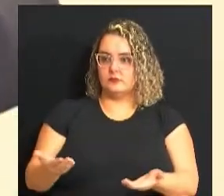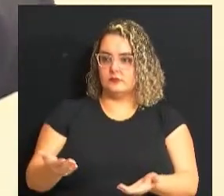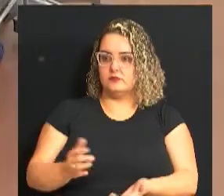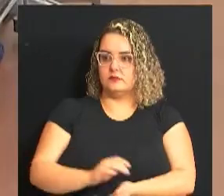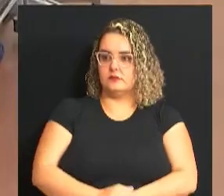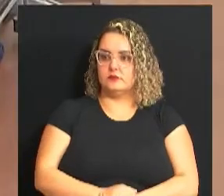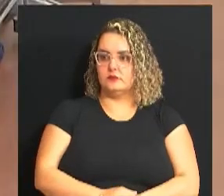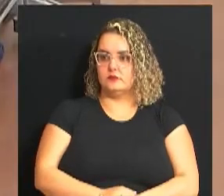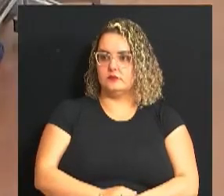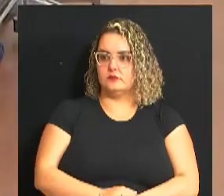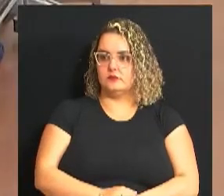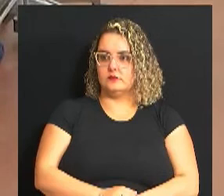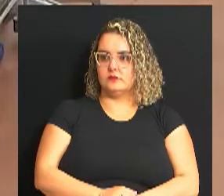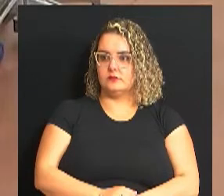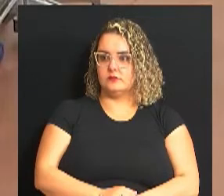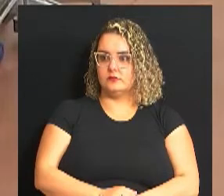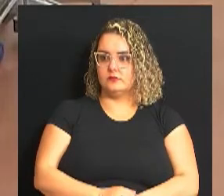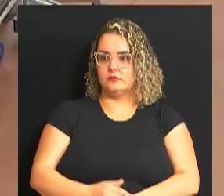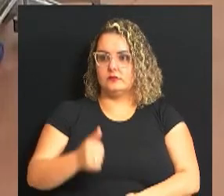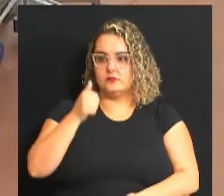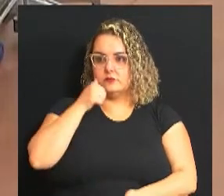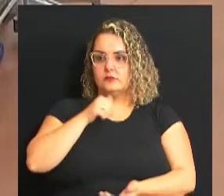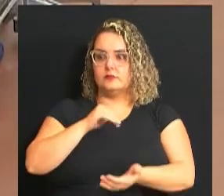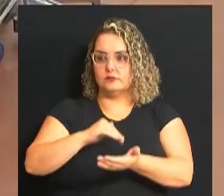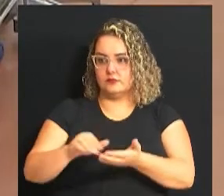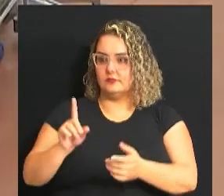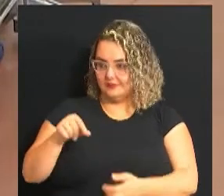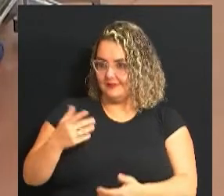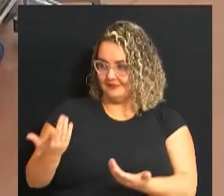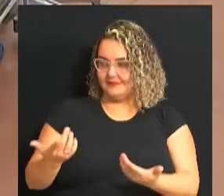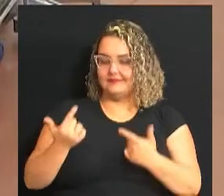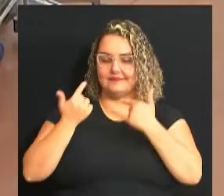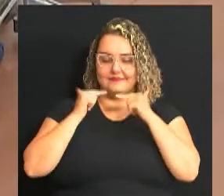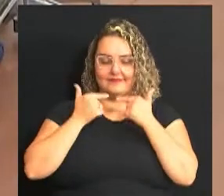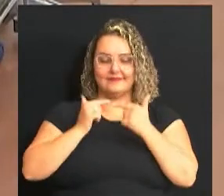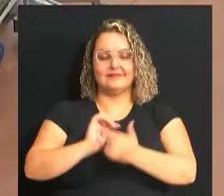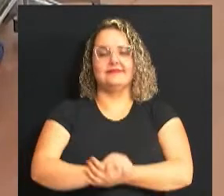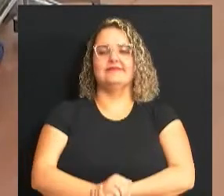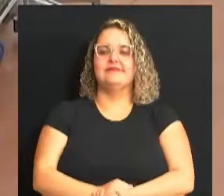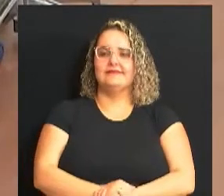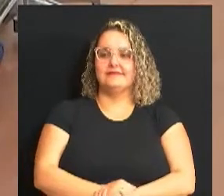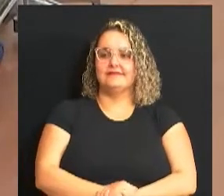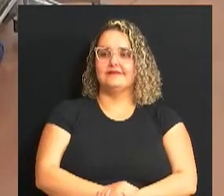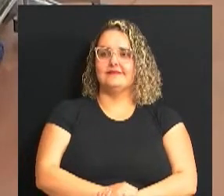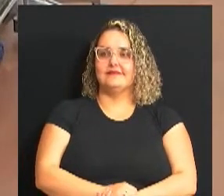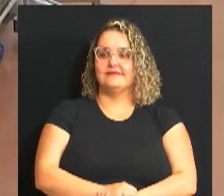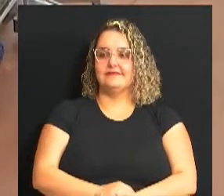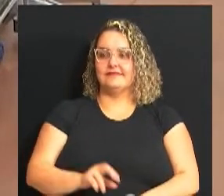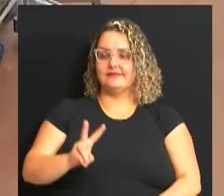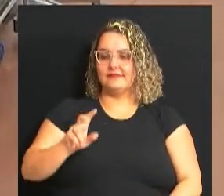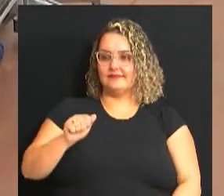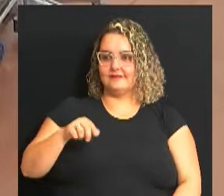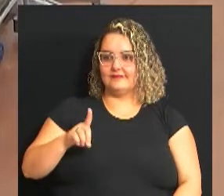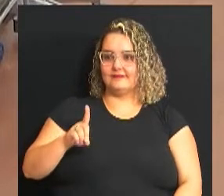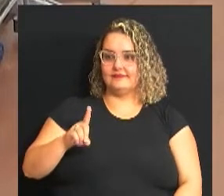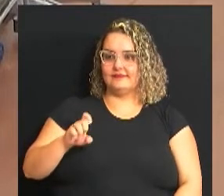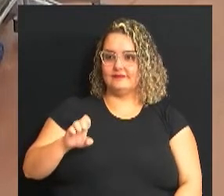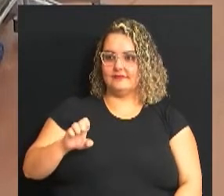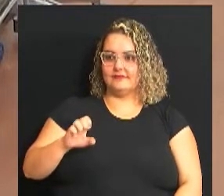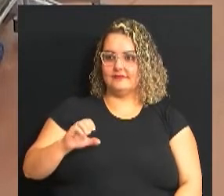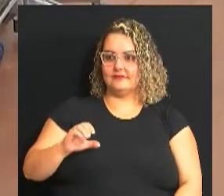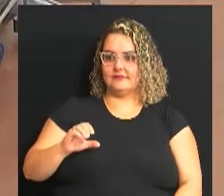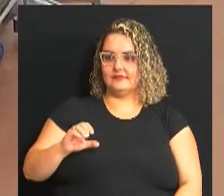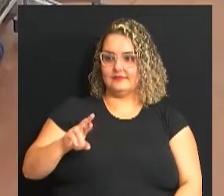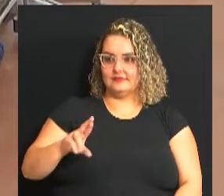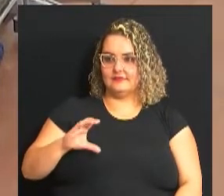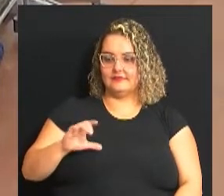a secretária... É isso mesmo? Com a secretária Vandecleia Moro. Muito obrigado,